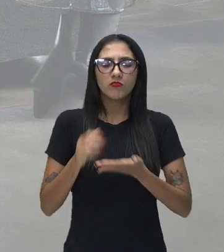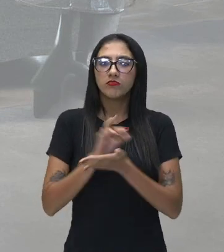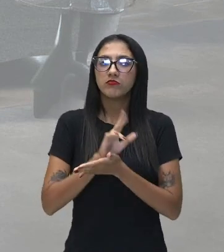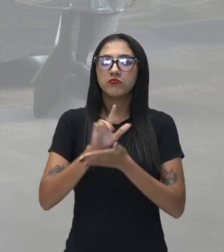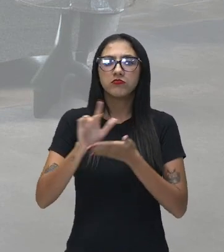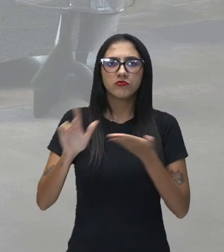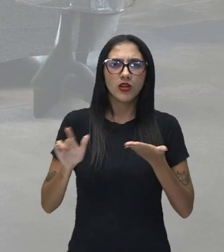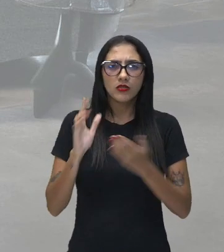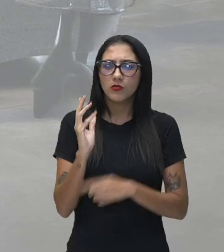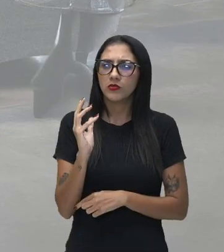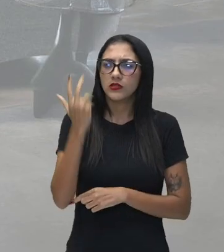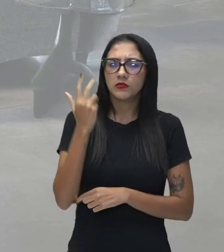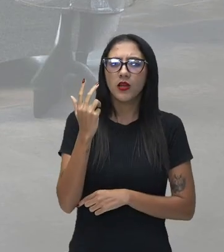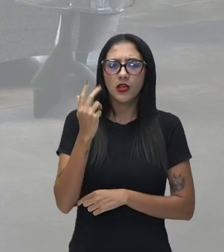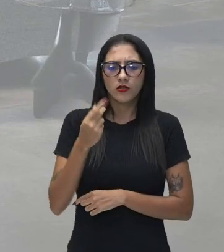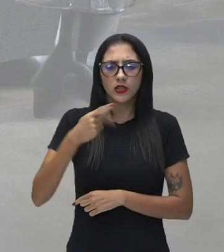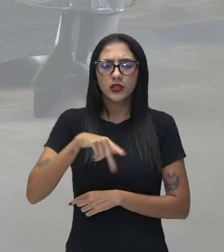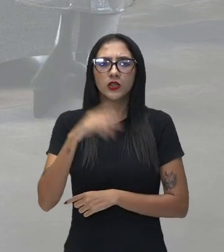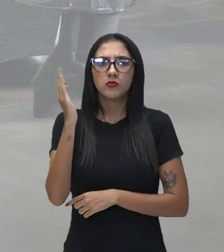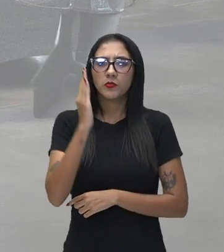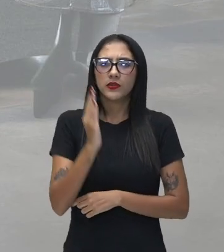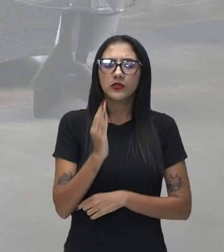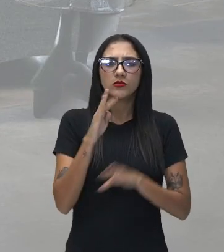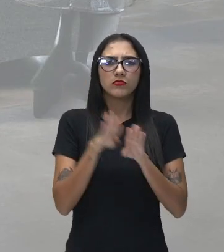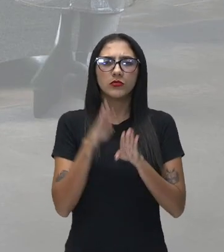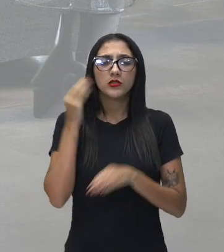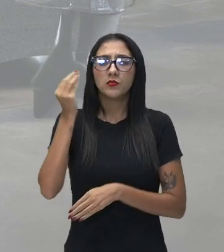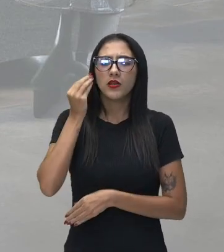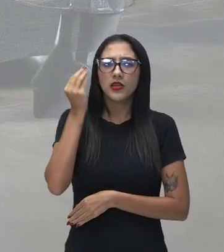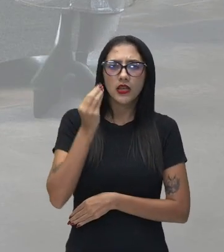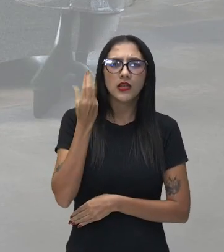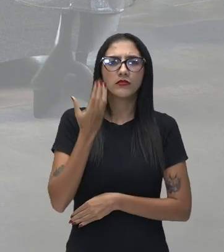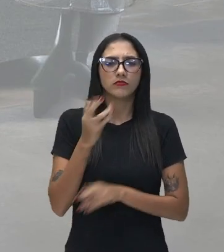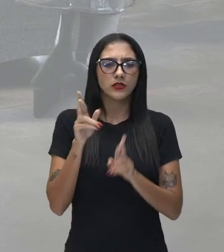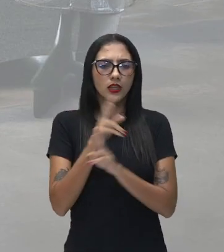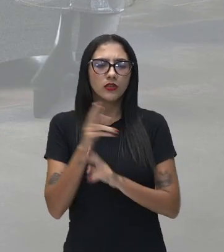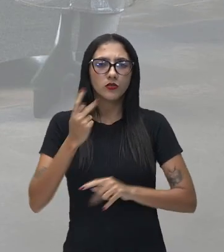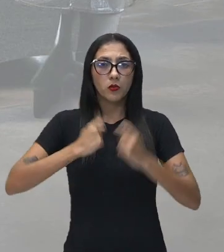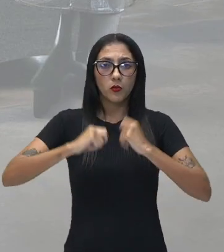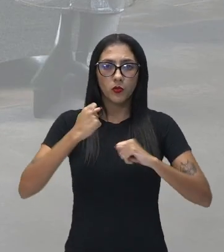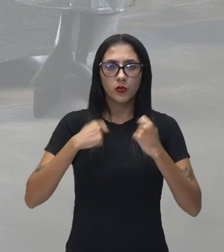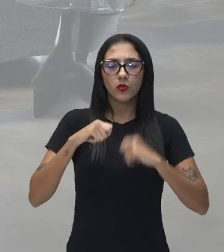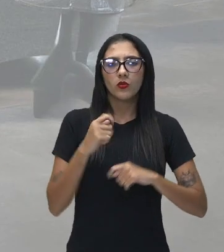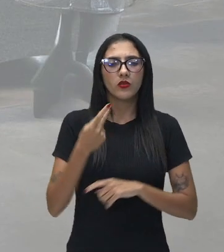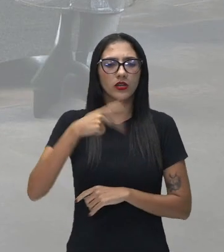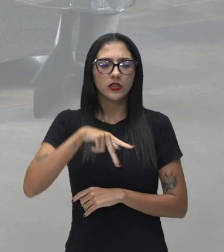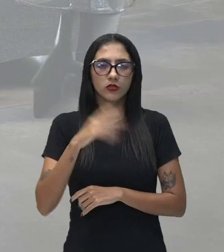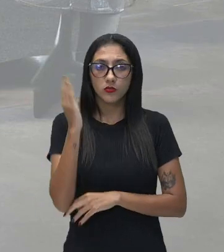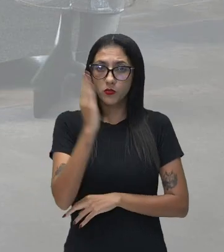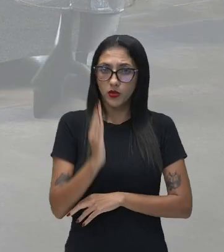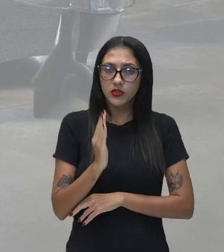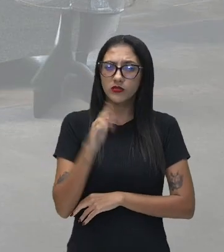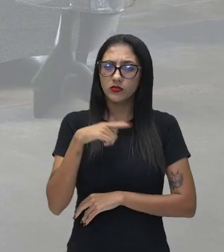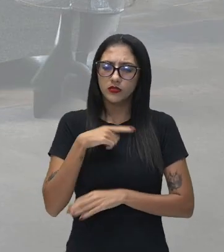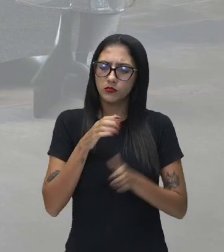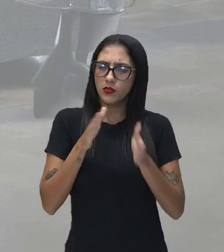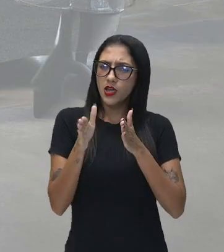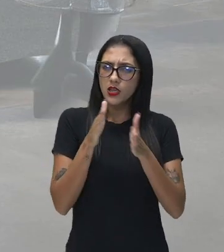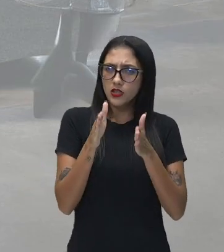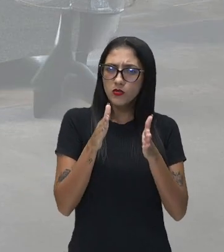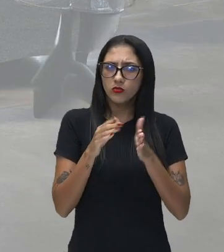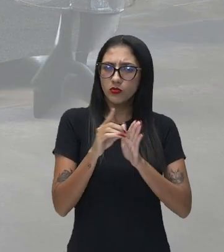nós tivemos de vivências, de experiências, as questões econômicas do Brasil nesse momento ali da década de